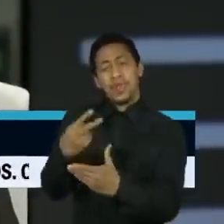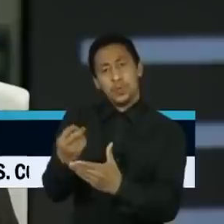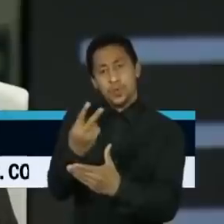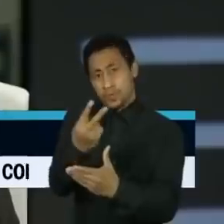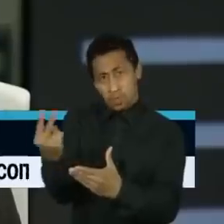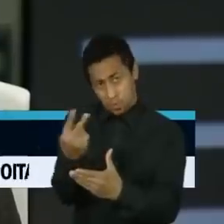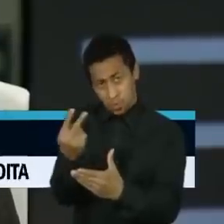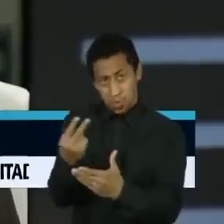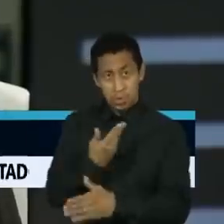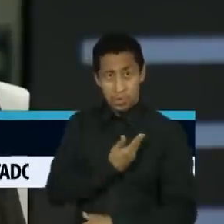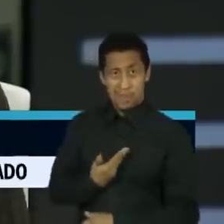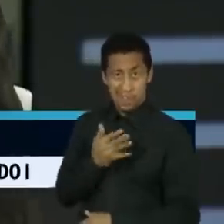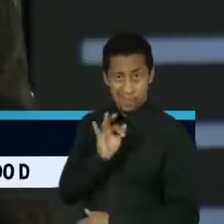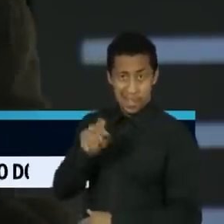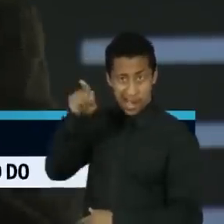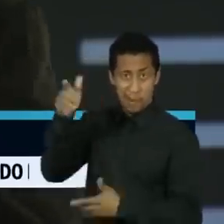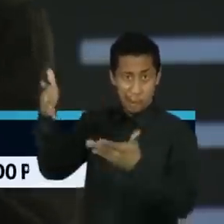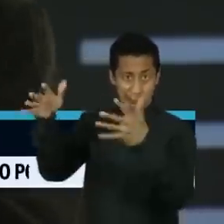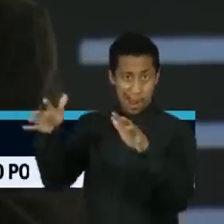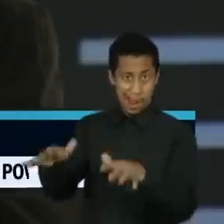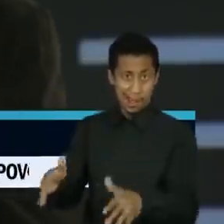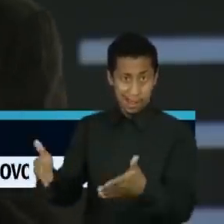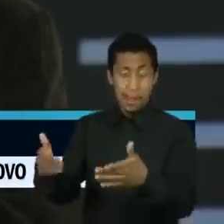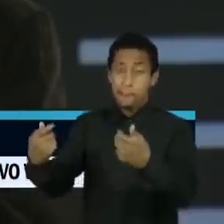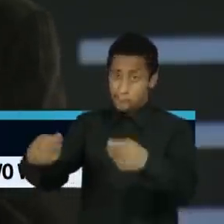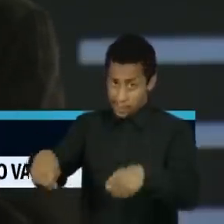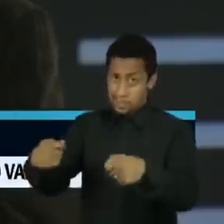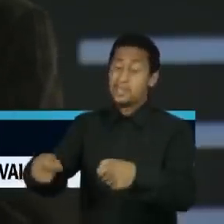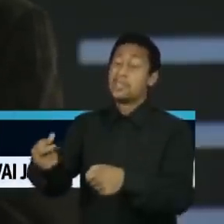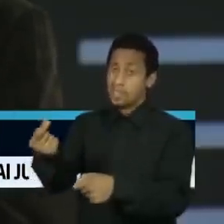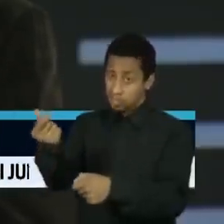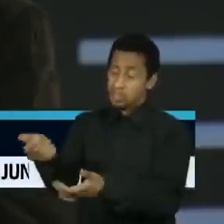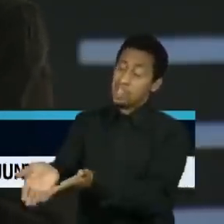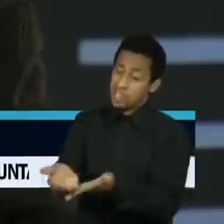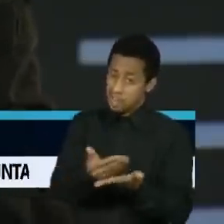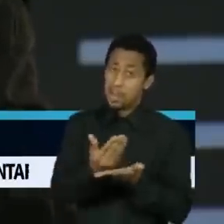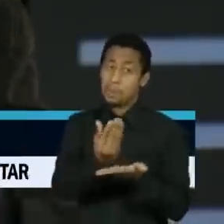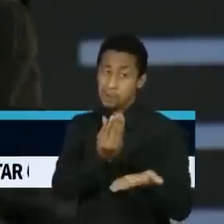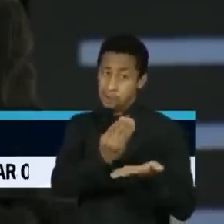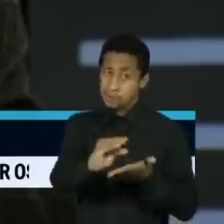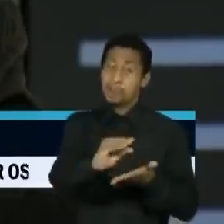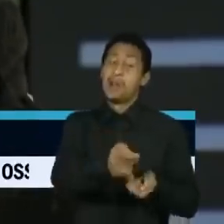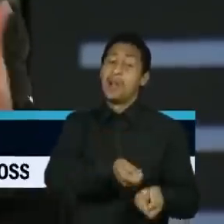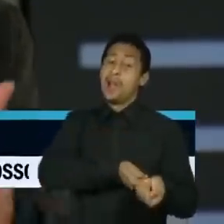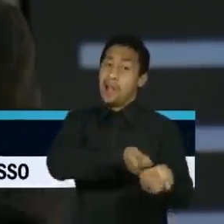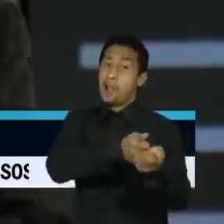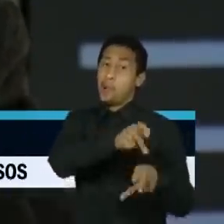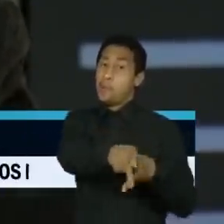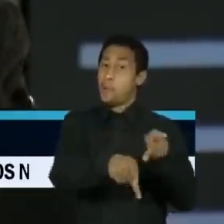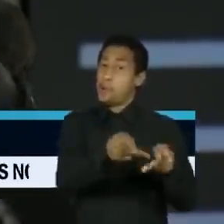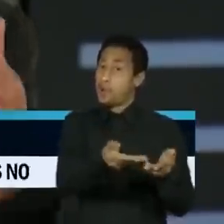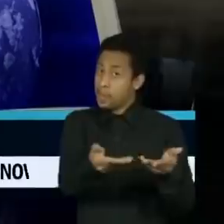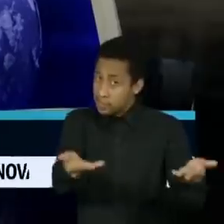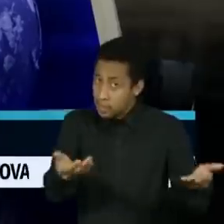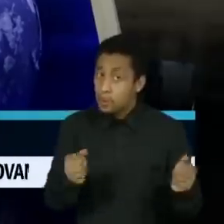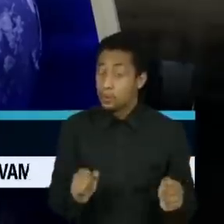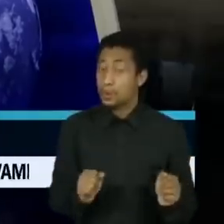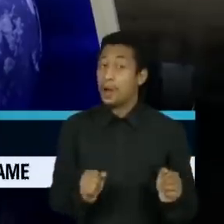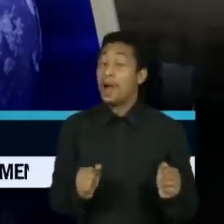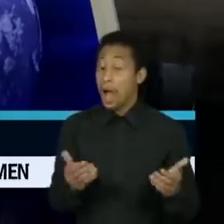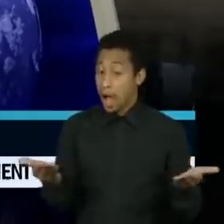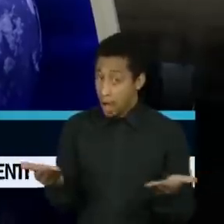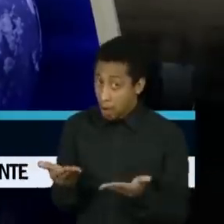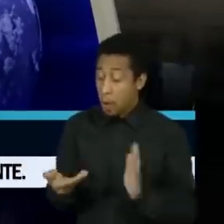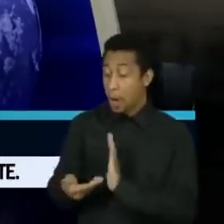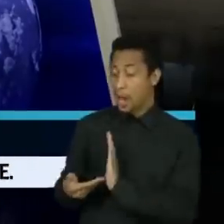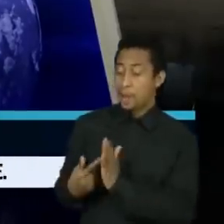chão, está na lona, precisa de dinheiro para distribuir para a população, que normalmente parece facilitar a situação